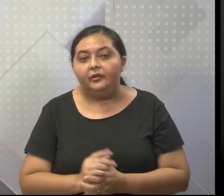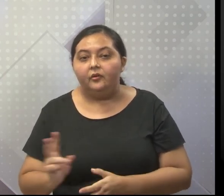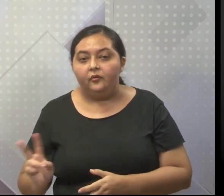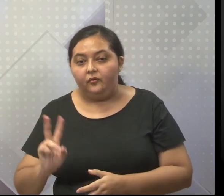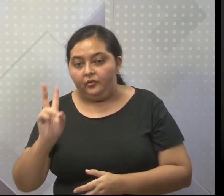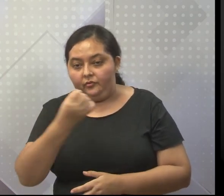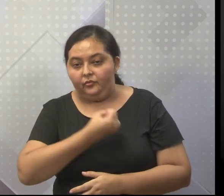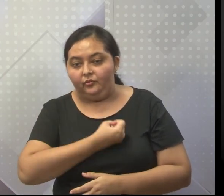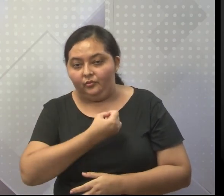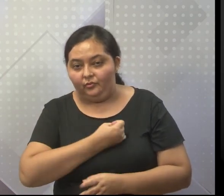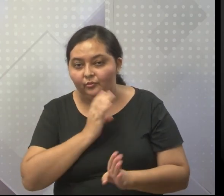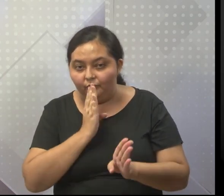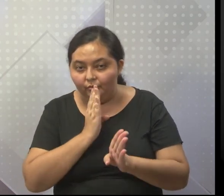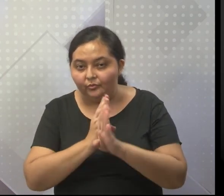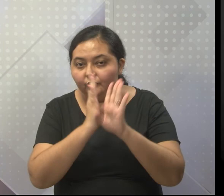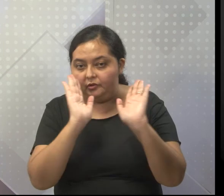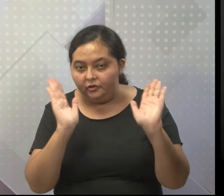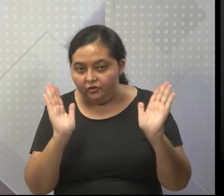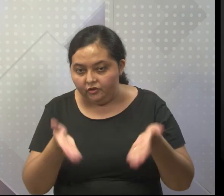vou guardar o valor que eu tenho aqui.